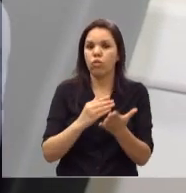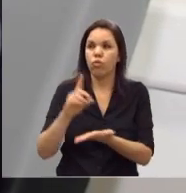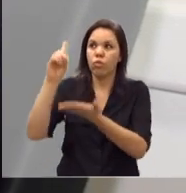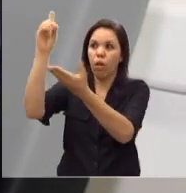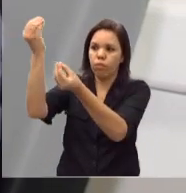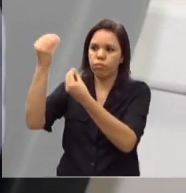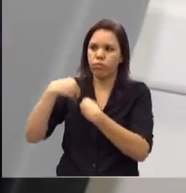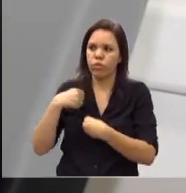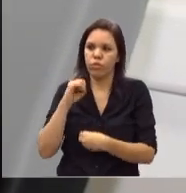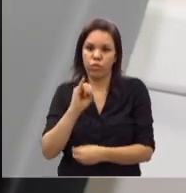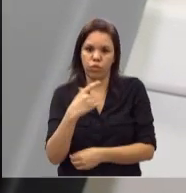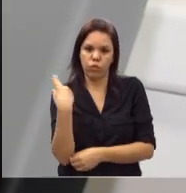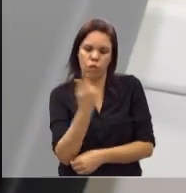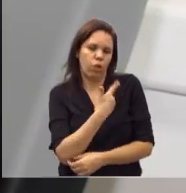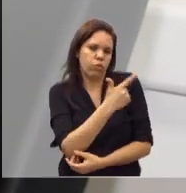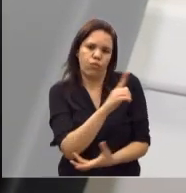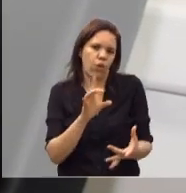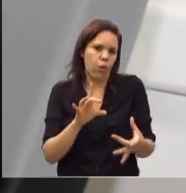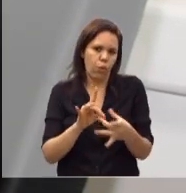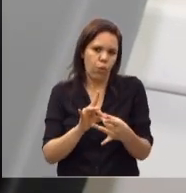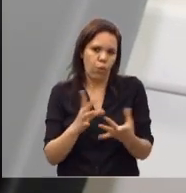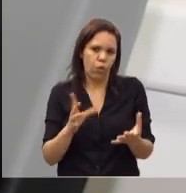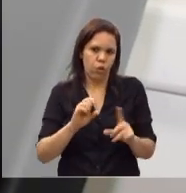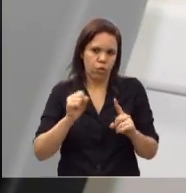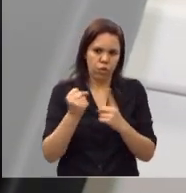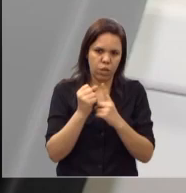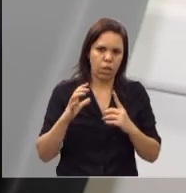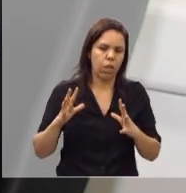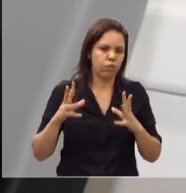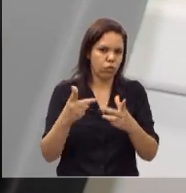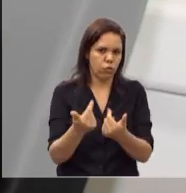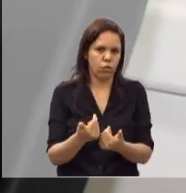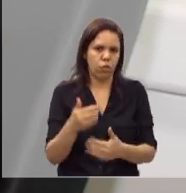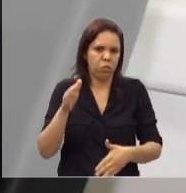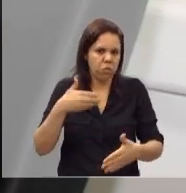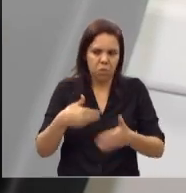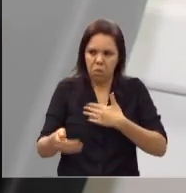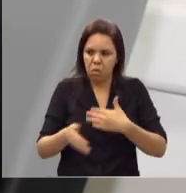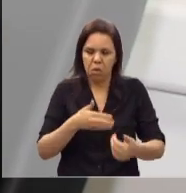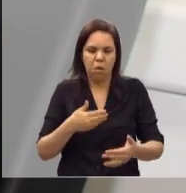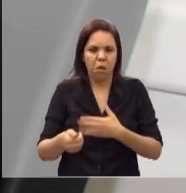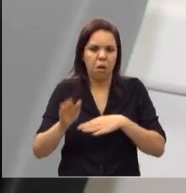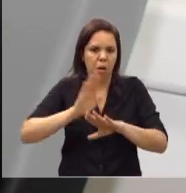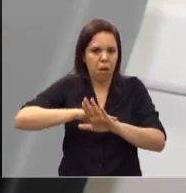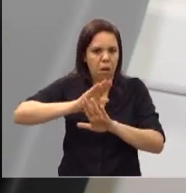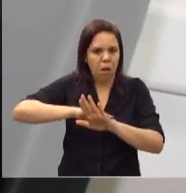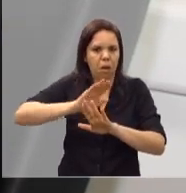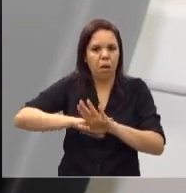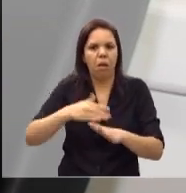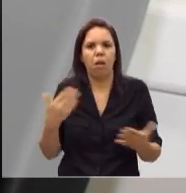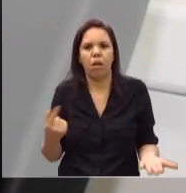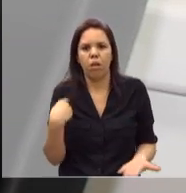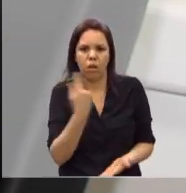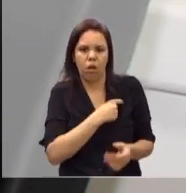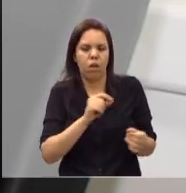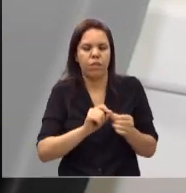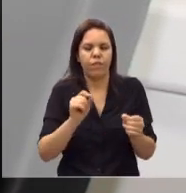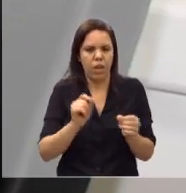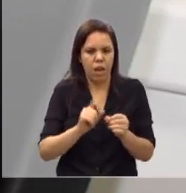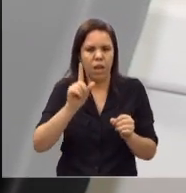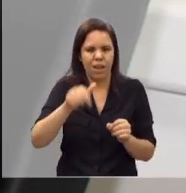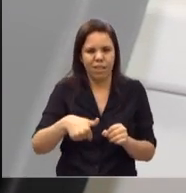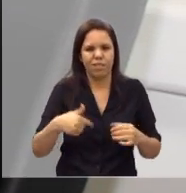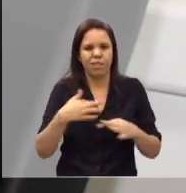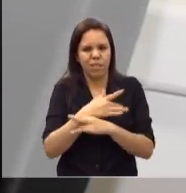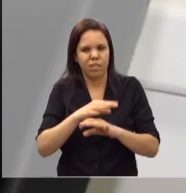nós não nos unirmos, a sociedade como um todo, repito, independente de ideologia, só assim nós faremos uma cidade grande,